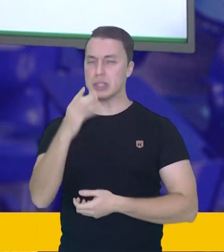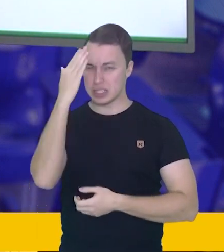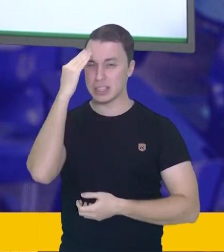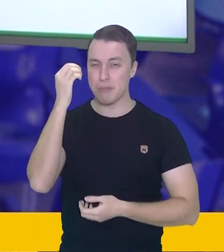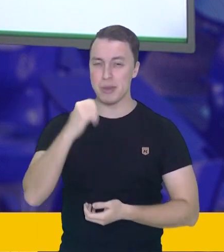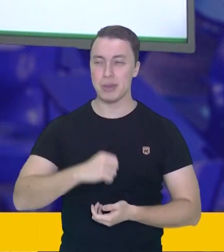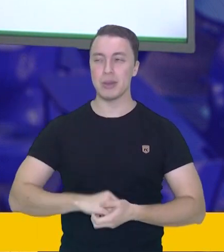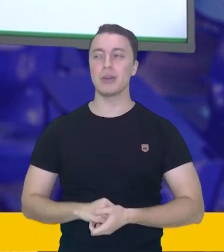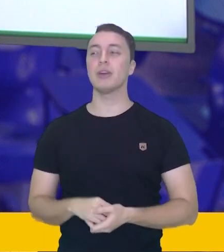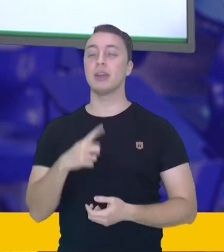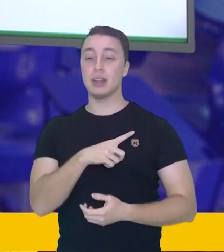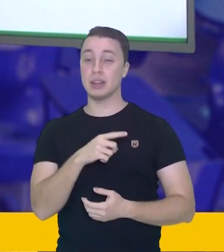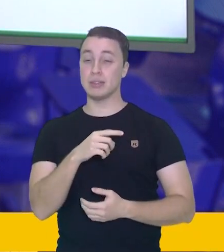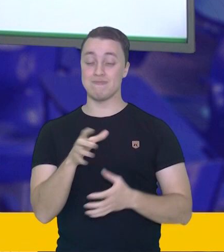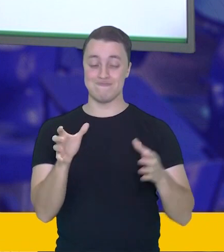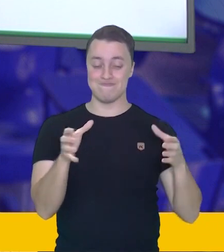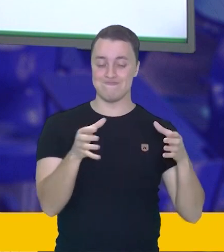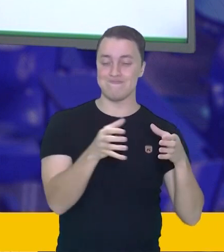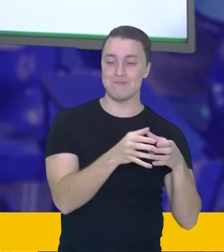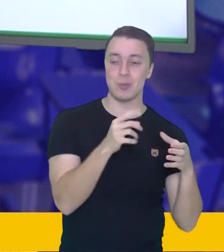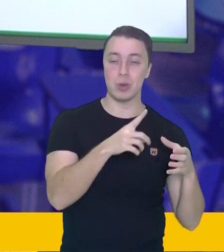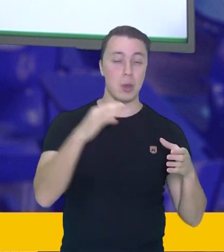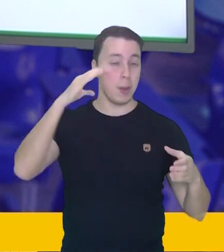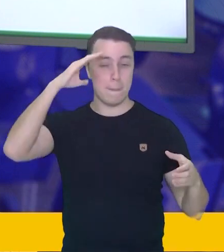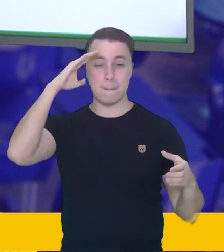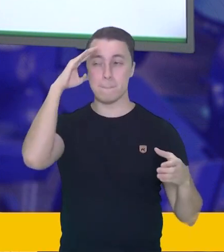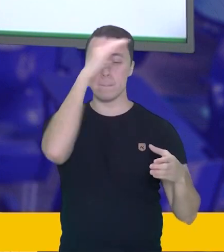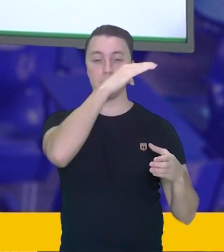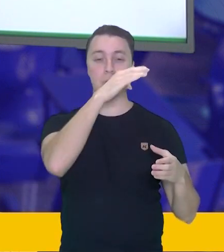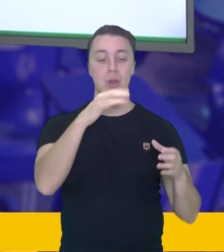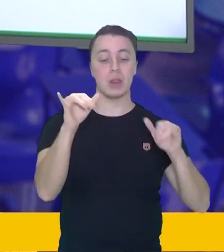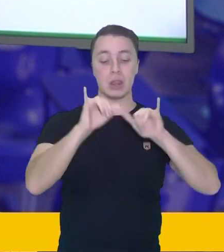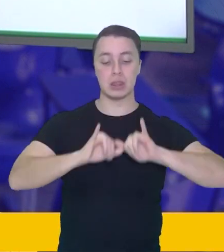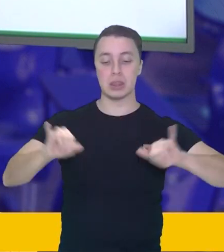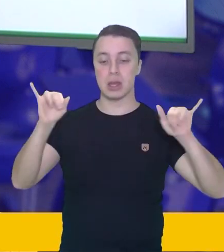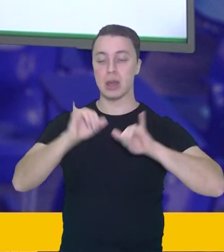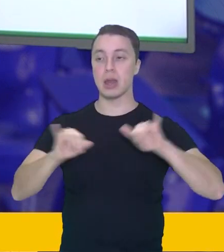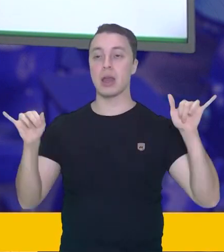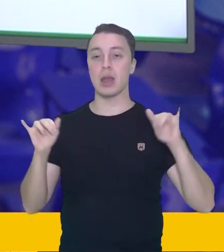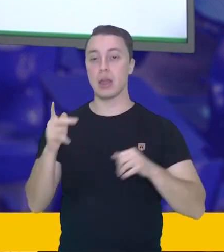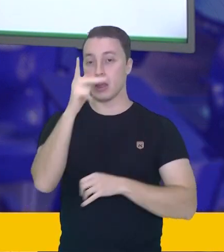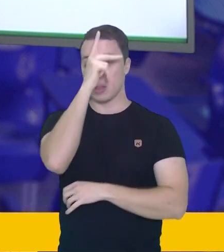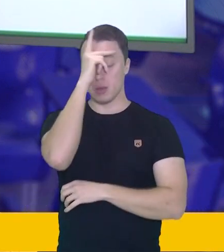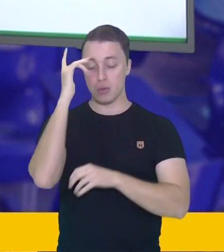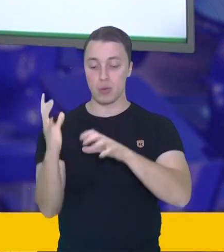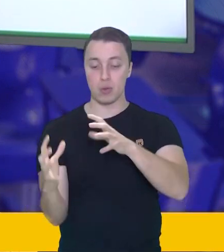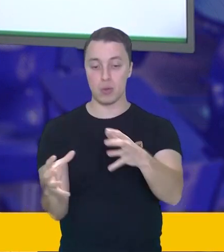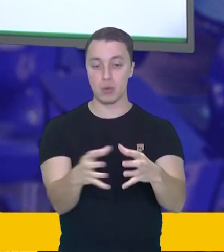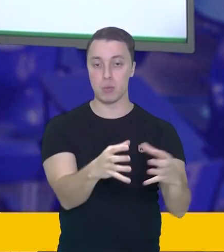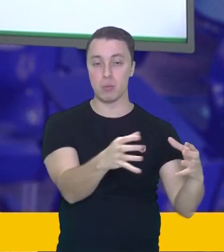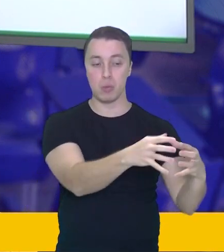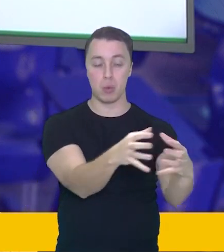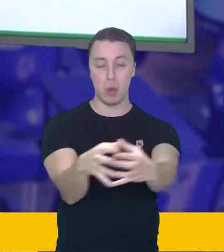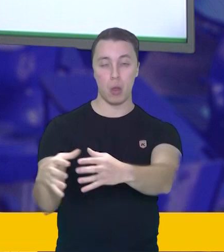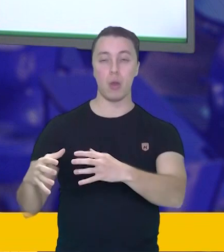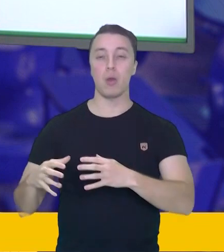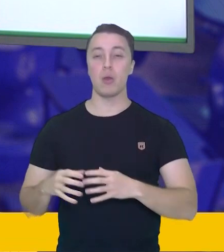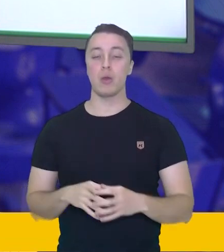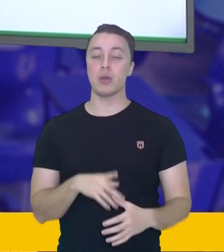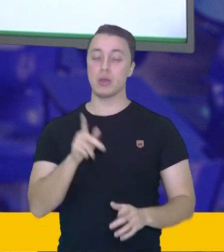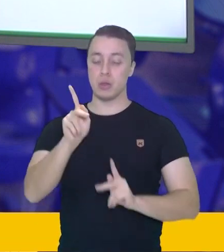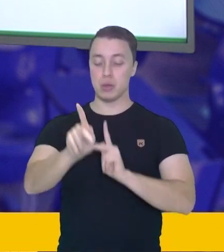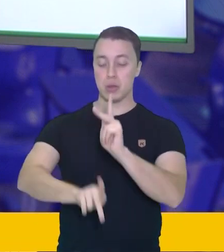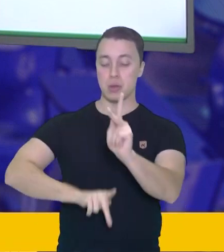gênero textual tem como objetivo principal informar a população sobre determinado